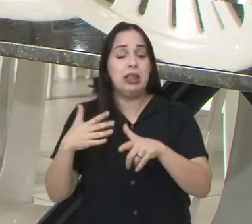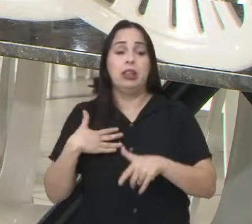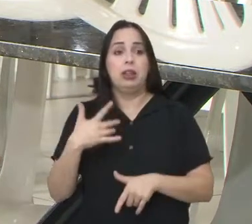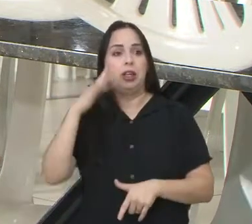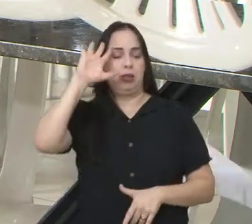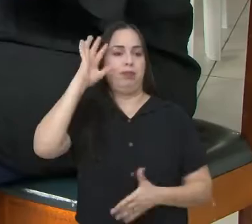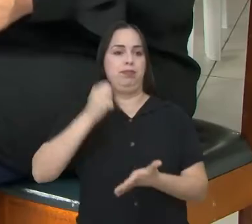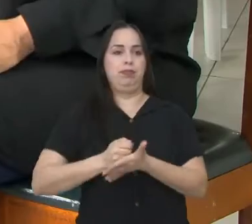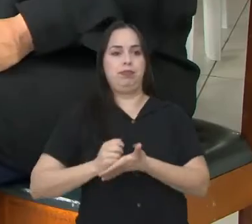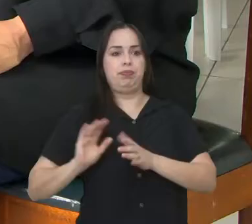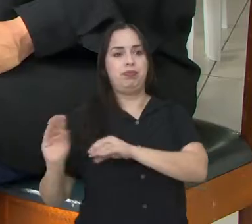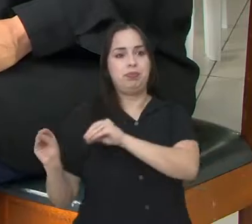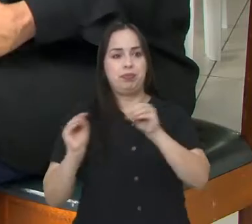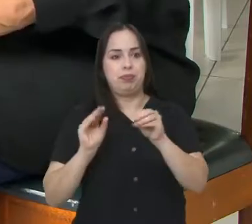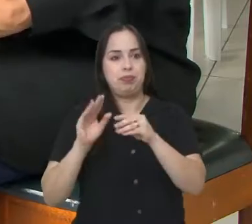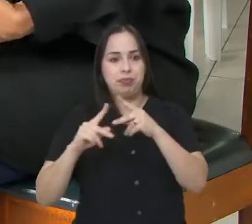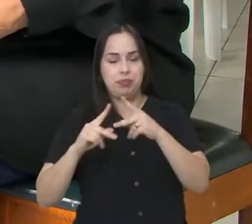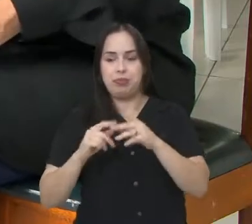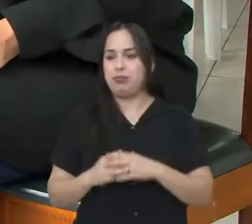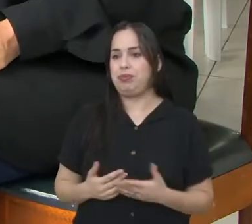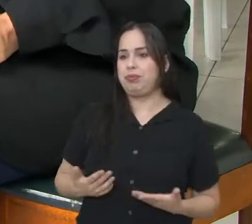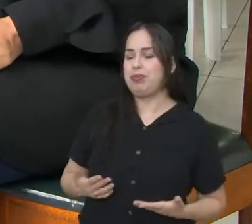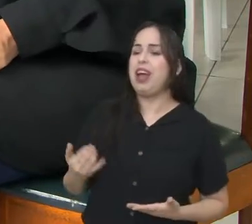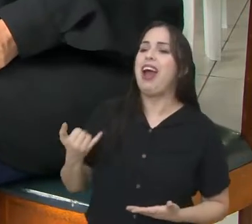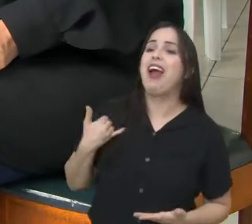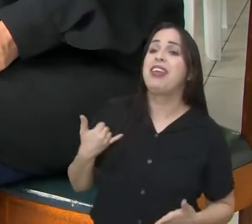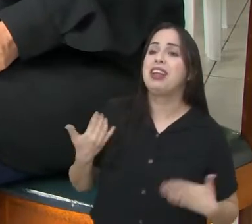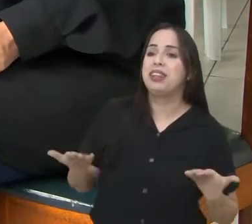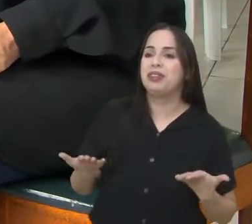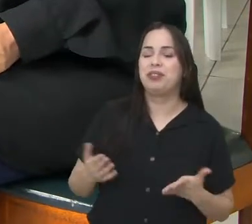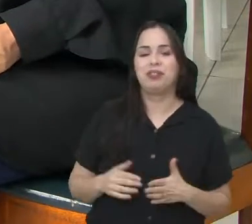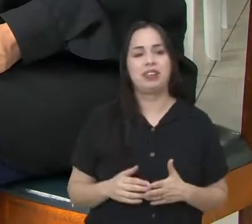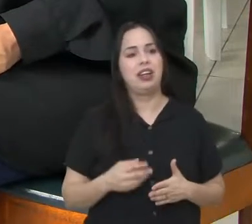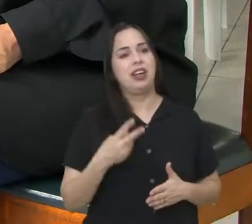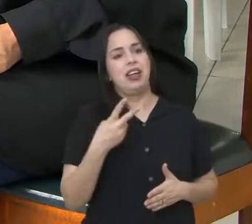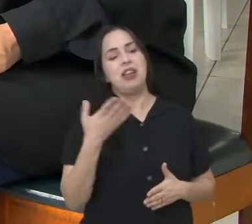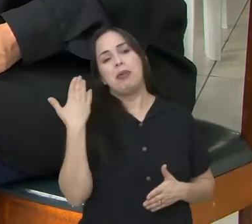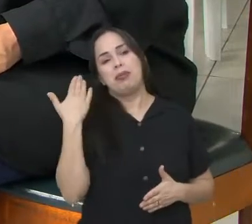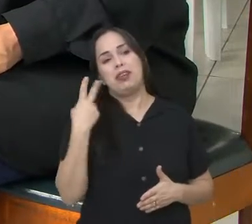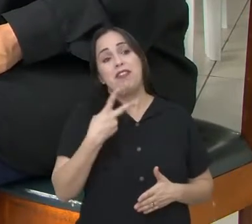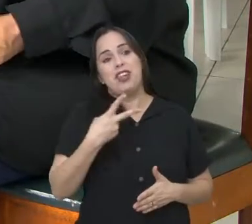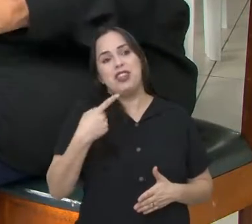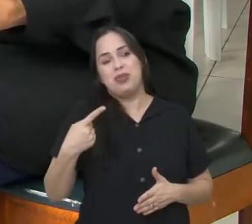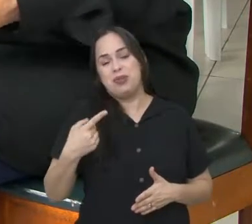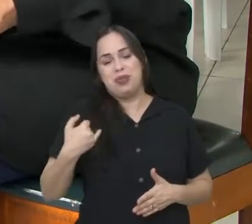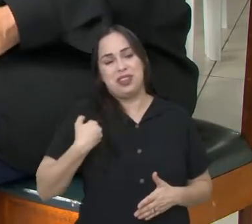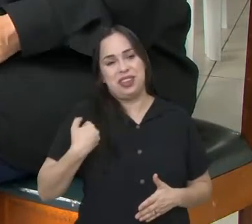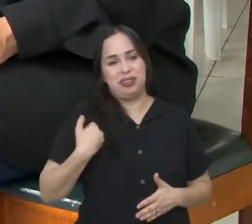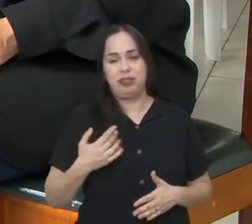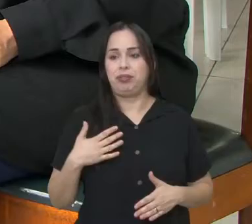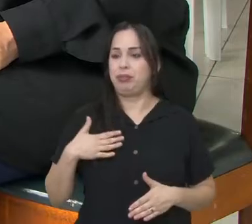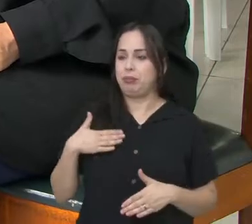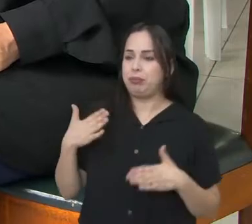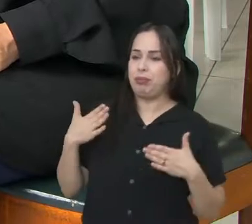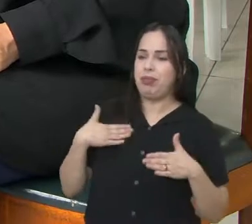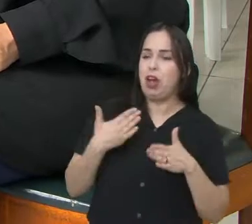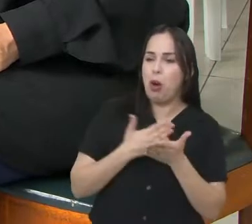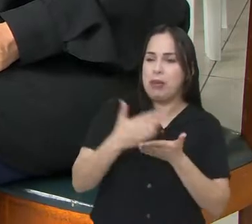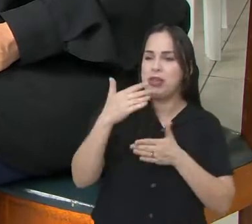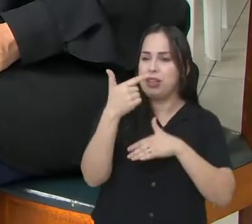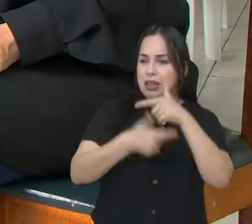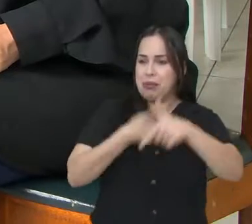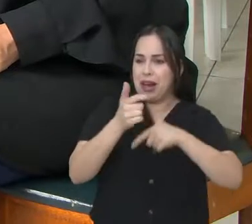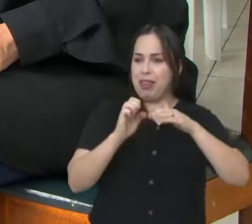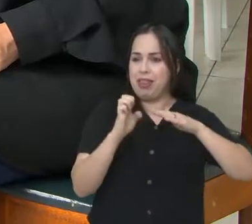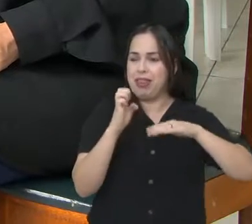dos Campos. E você tinha quantos anos nessa época? Na época eu tinha 21 anos. Aí você foi trabalhar na Embraer? Isso, aí eu vim